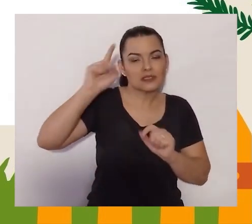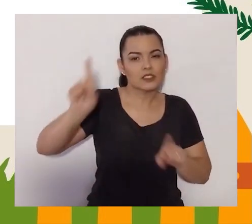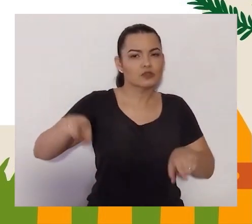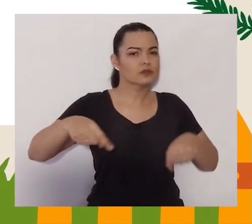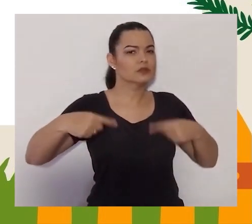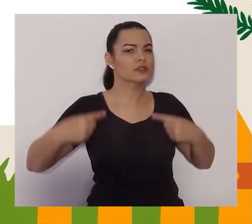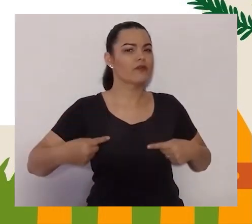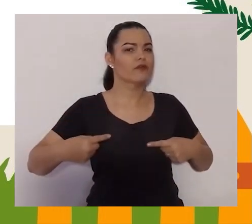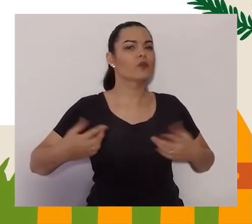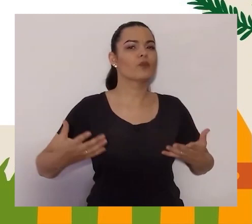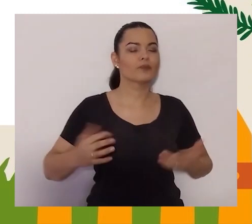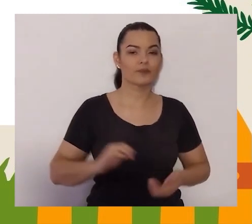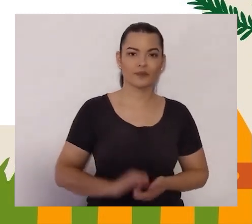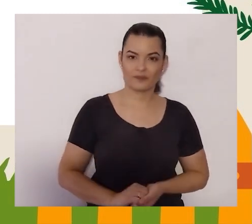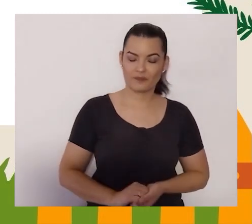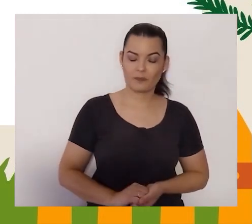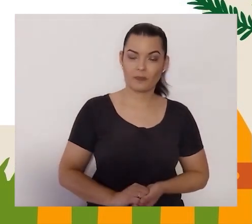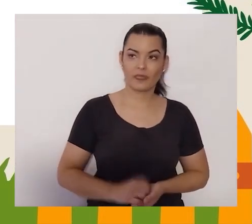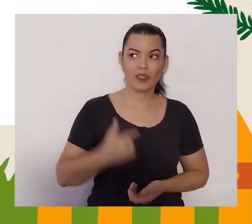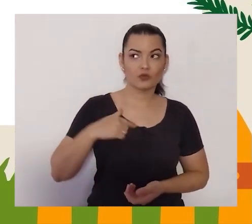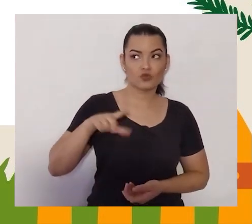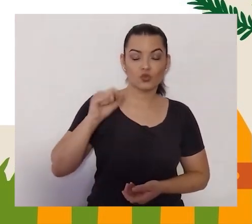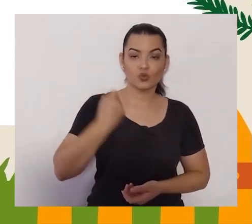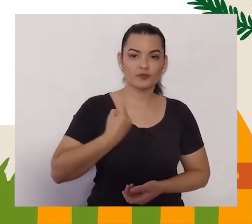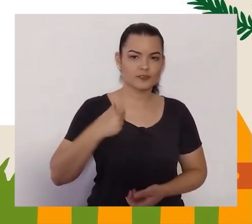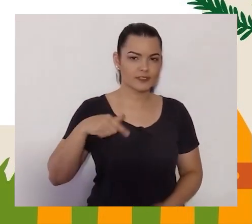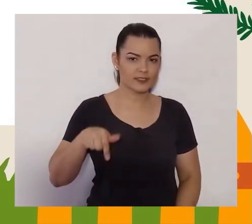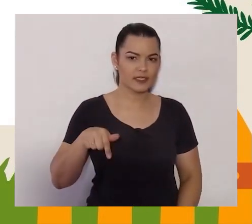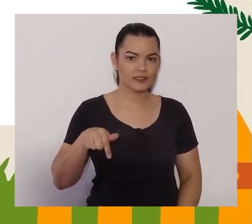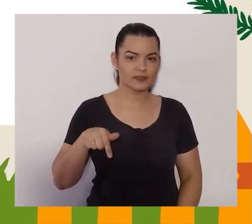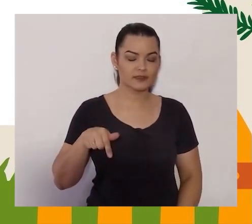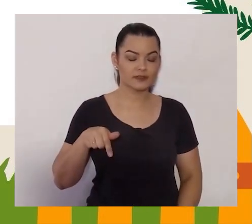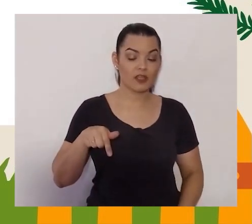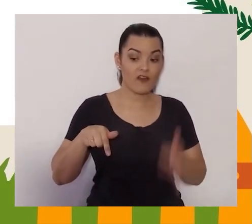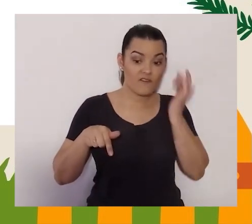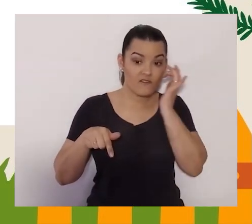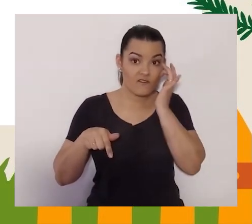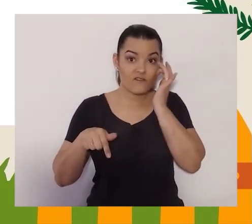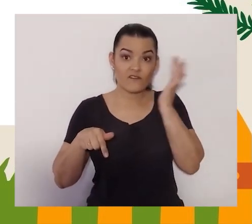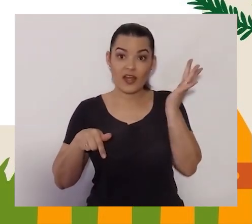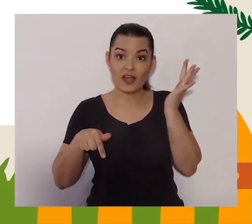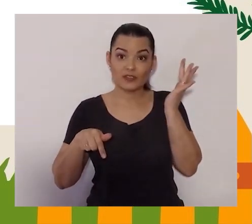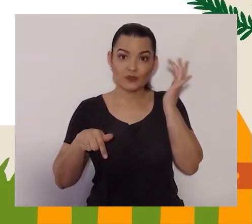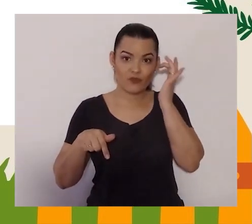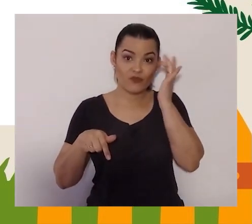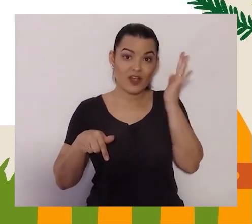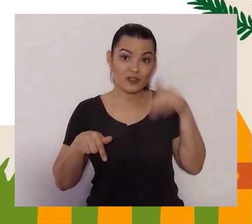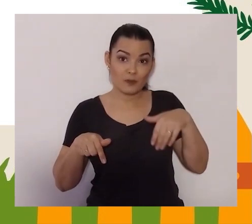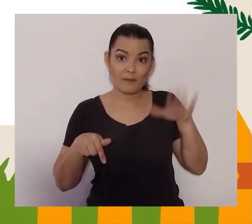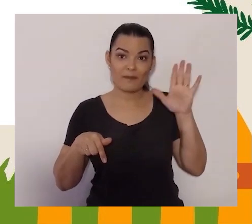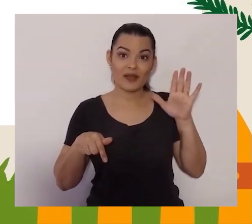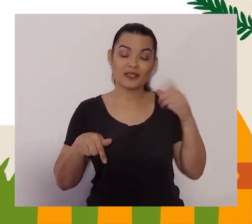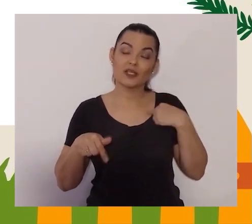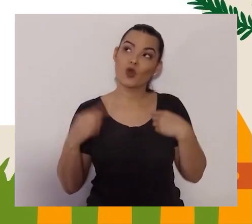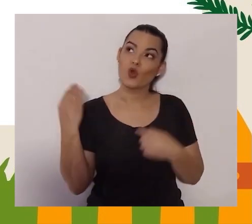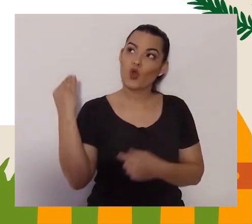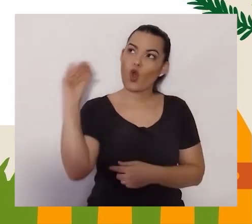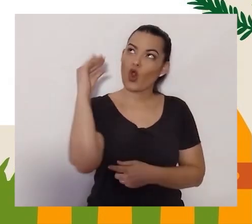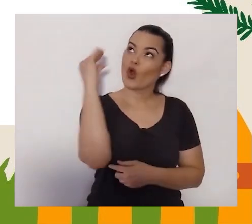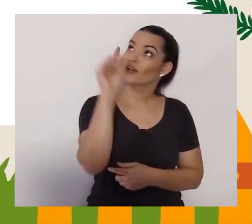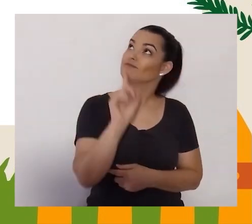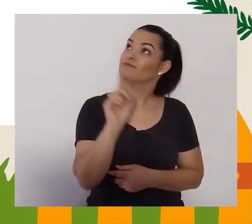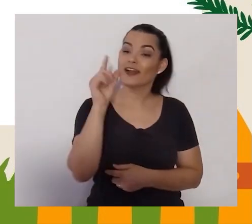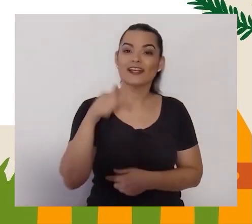você. Eu vou escolher o número 7. Para ficar mais fácil, eu coloquei